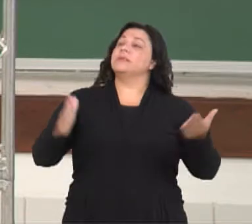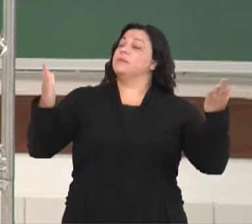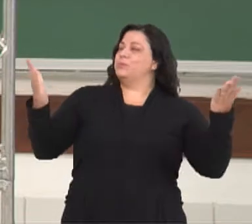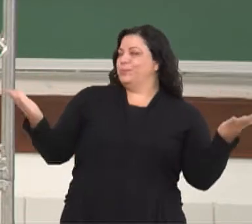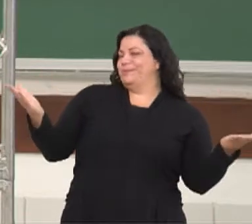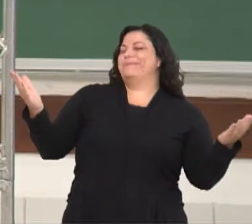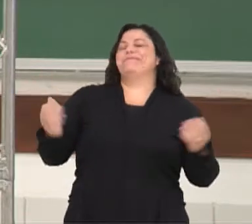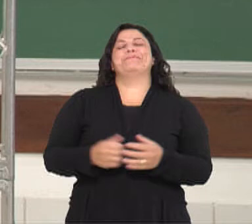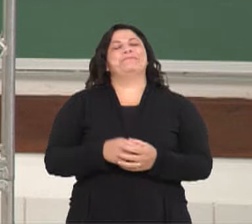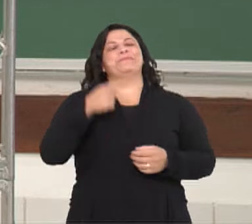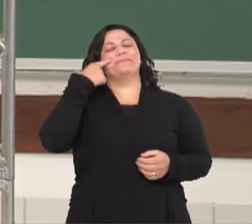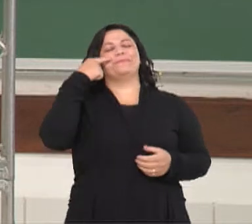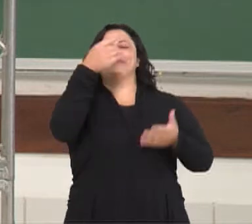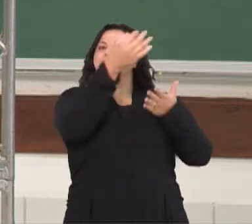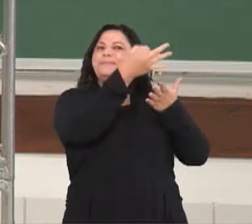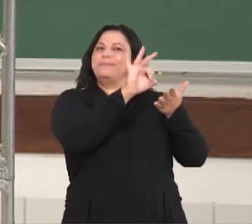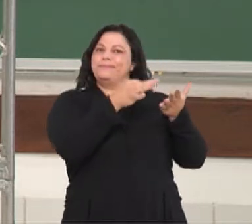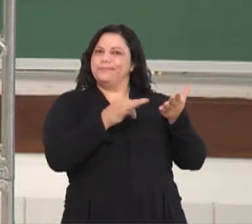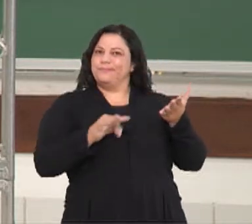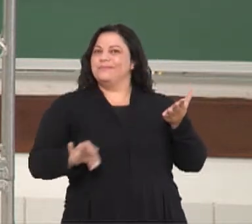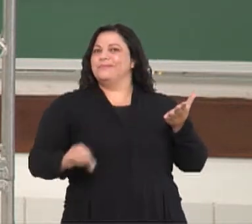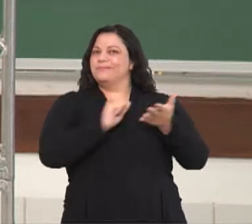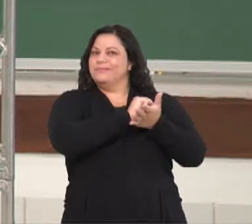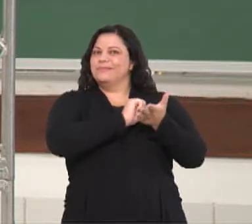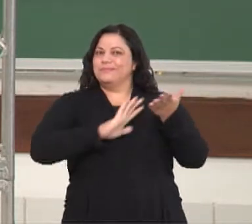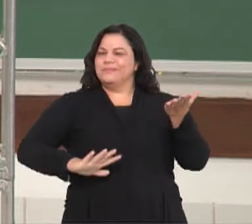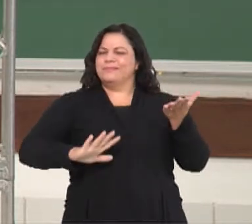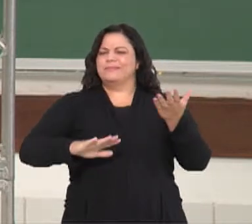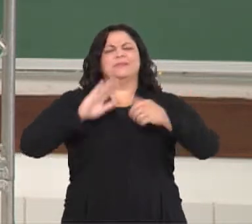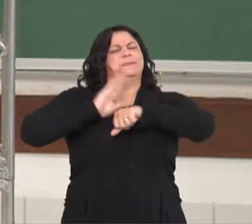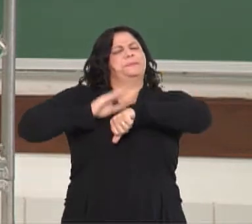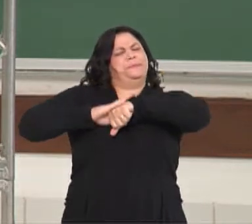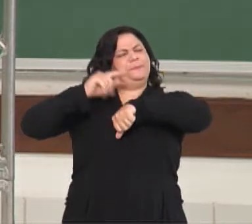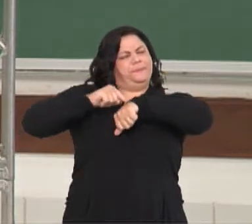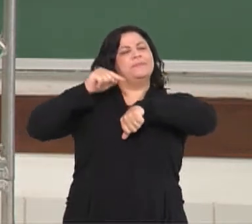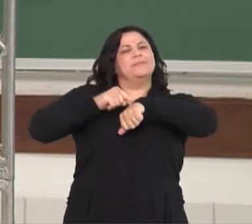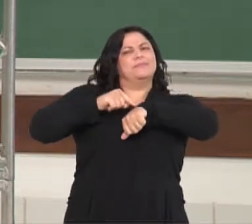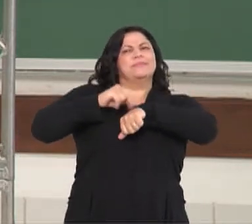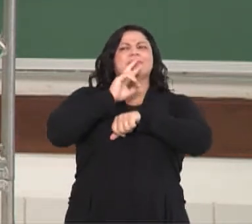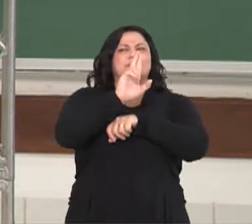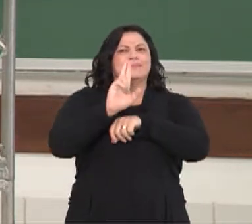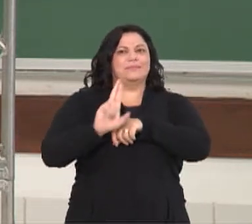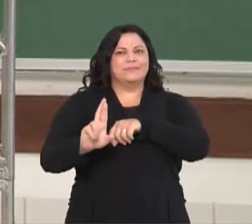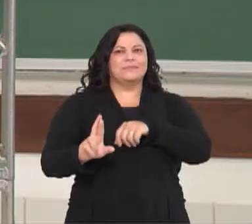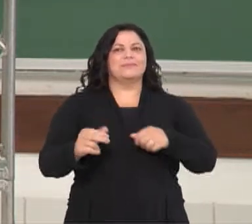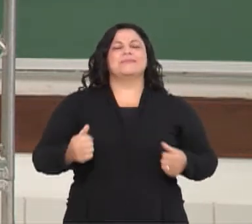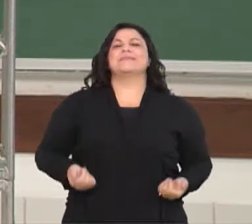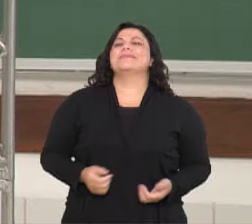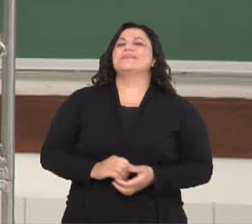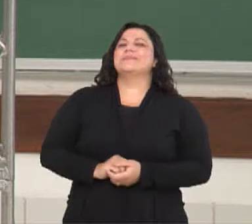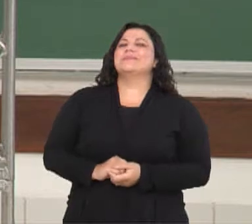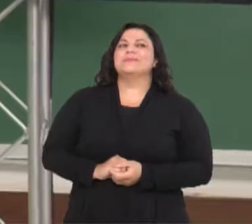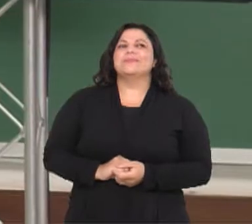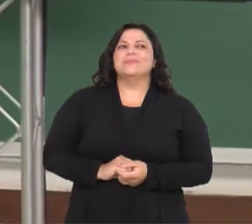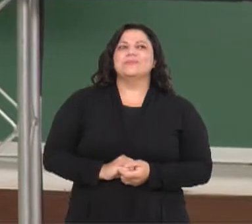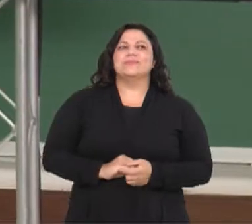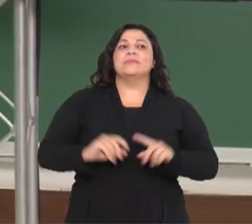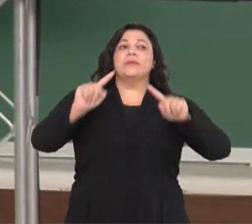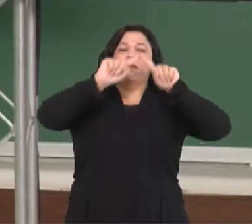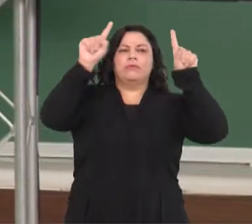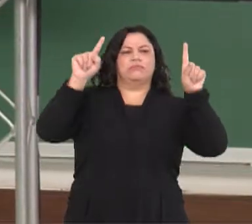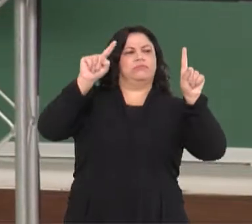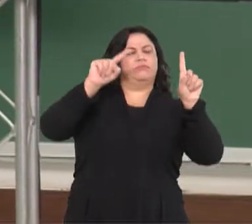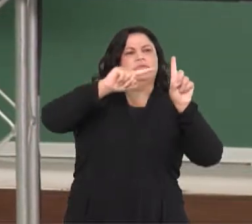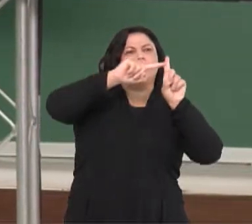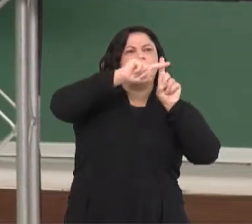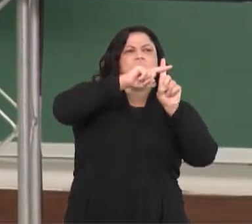Muito bem, vamos à correção do exercício, então. Vocês tiveram bastante tempo para fazer. Então, aqui temos que somar os